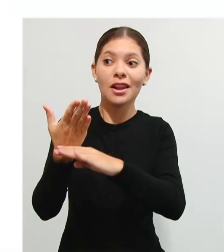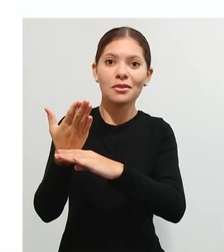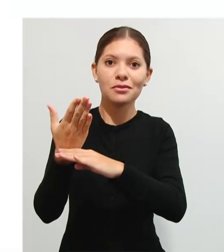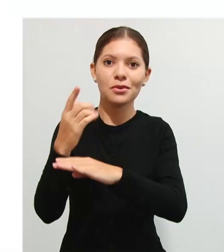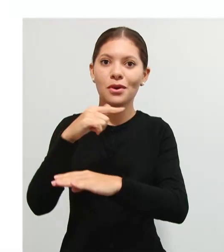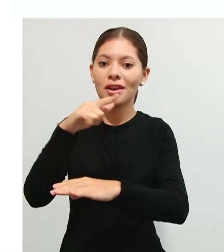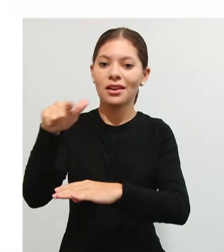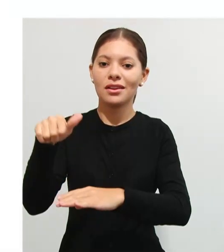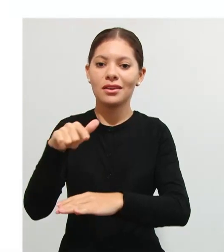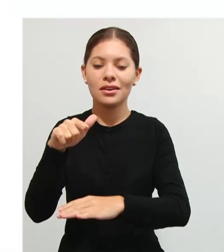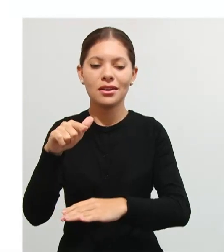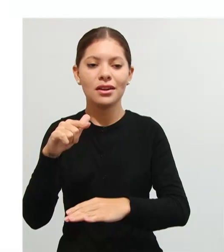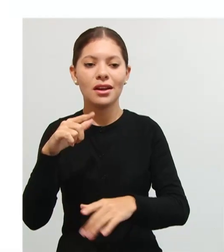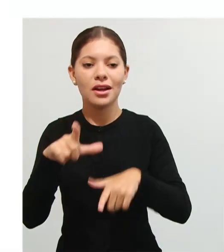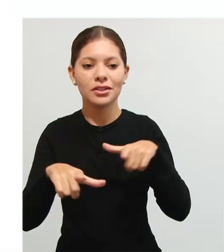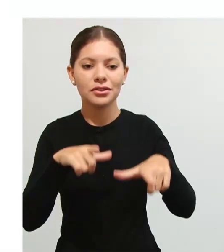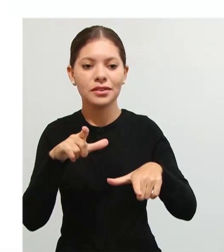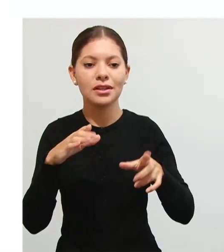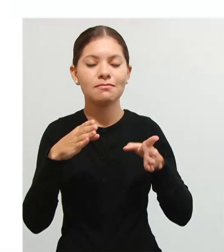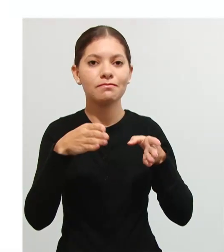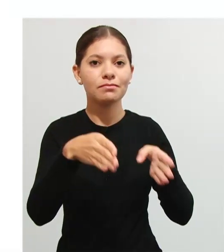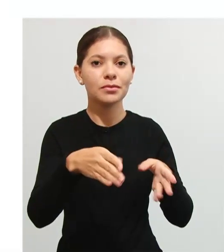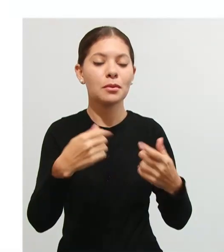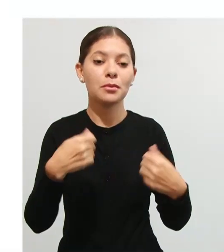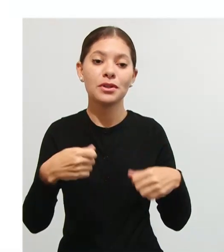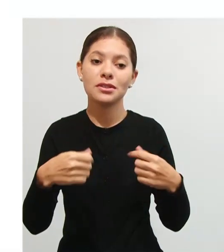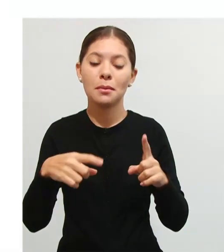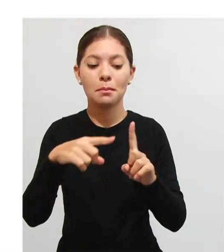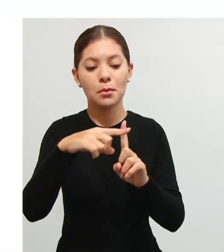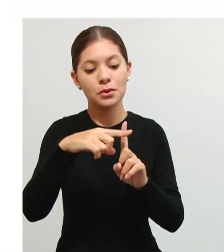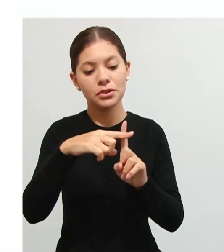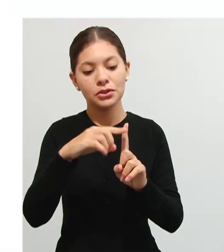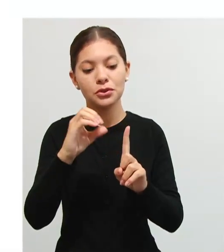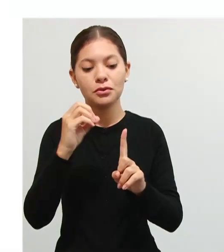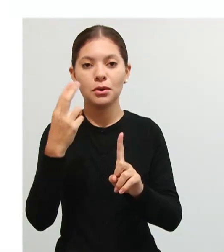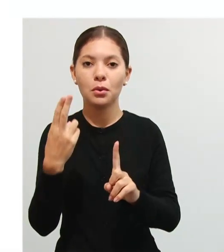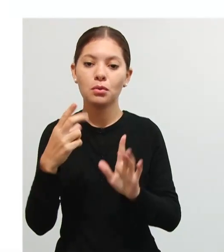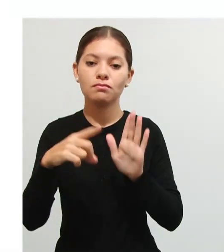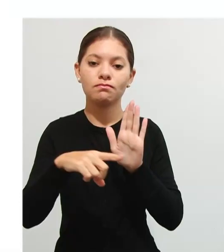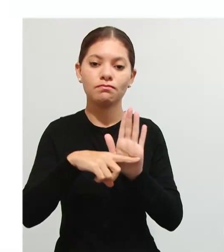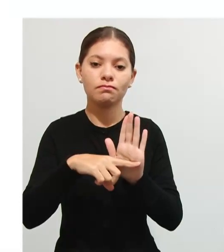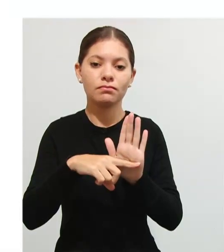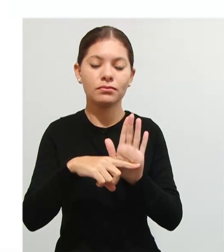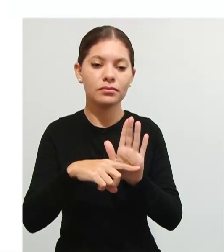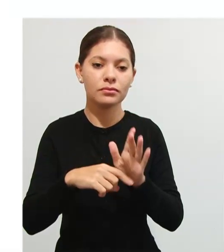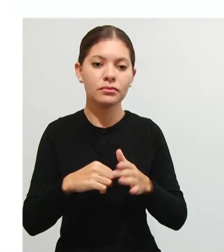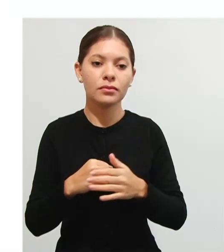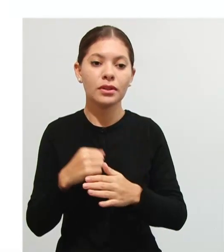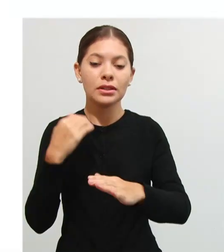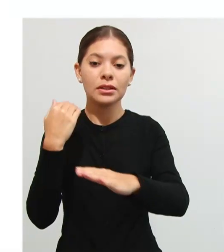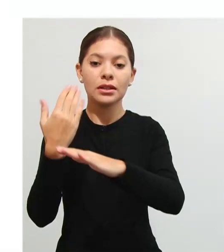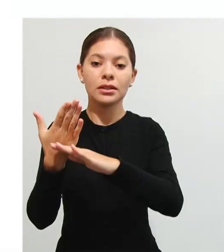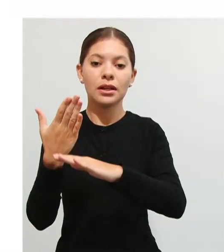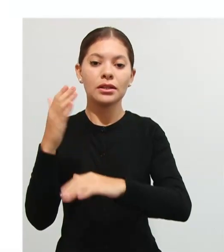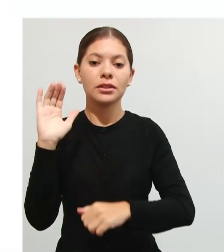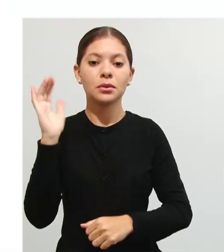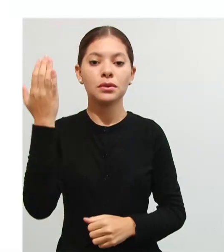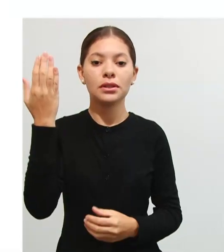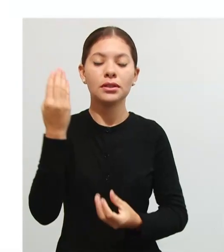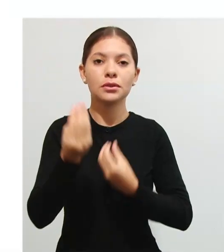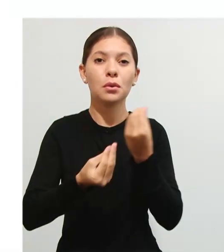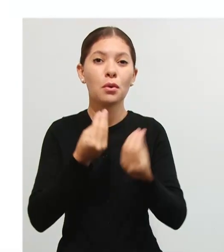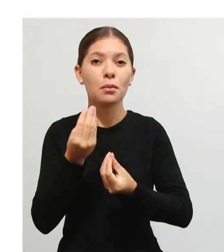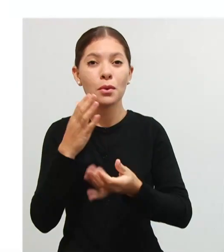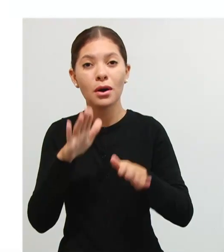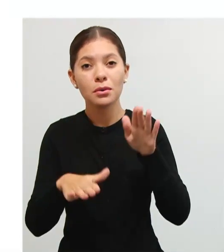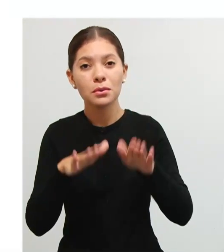à atividade específica, elas podem ser positivas ou negativas. A externalidade acontece porque algumas